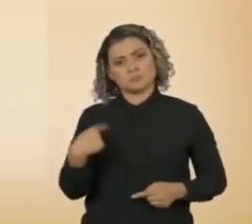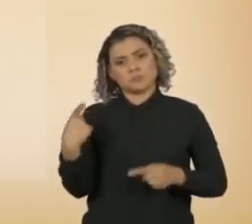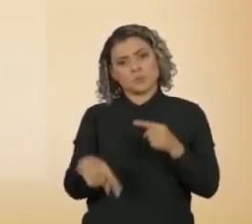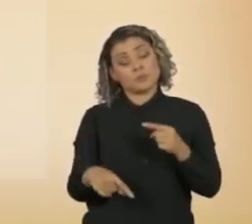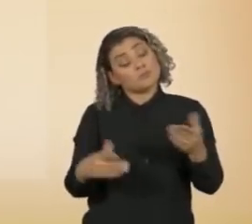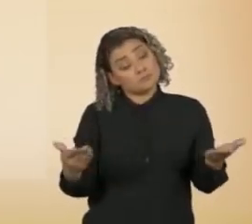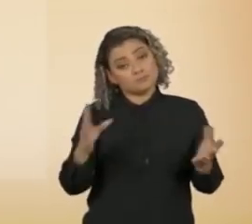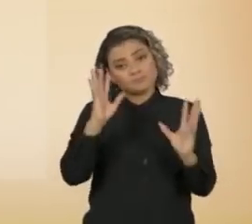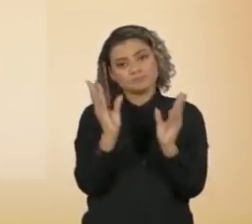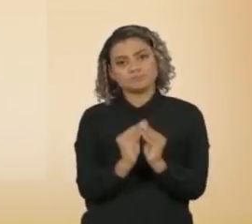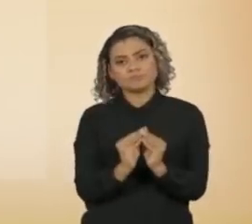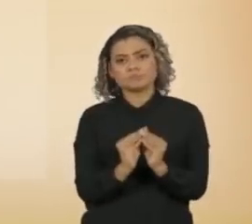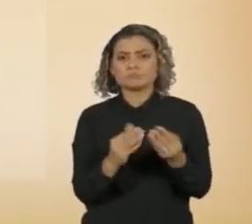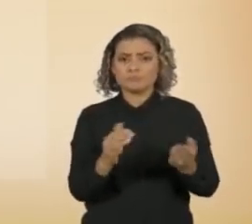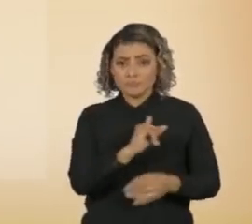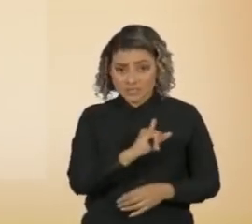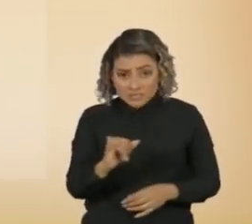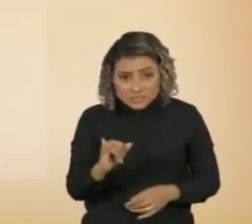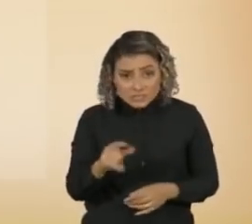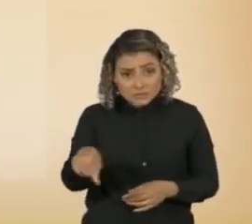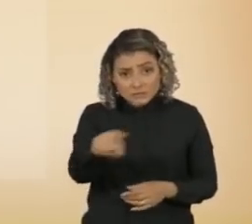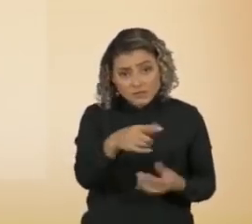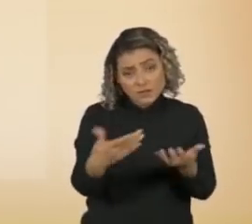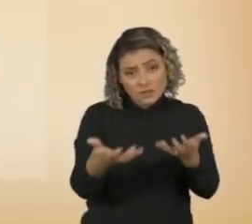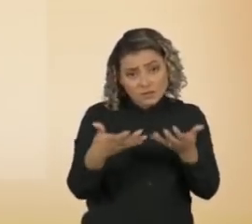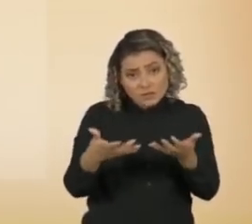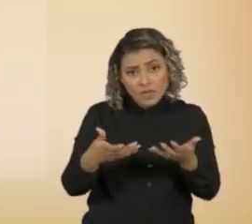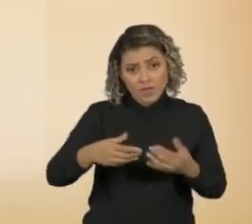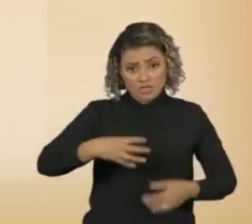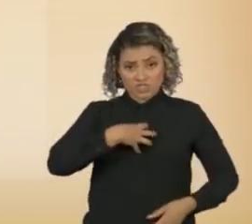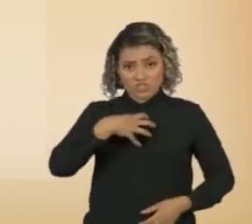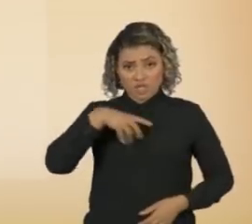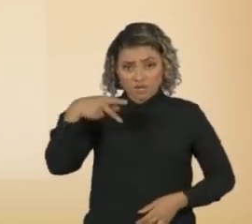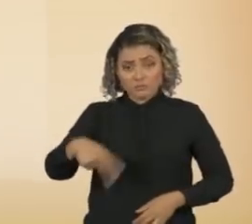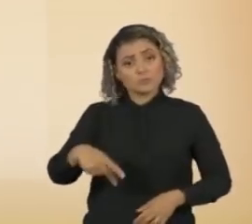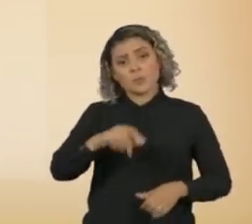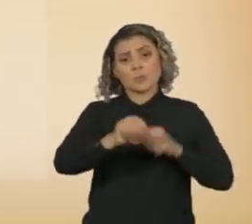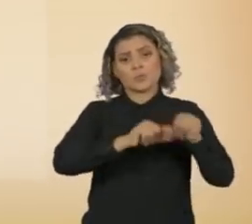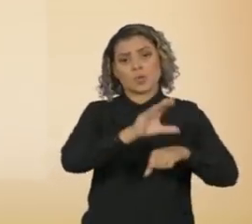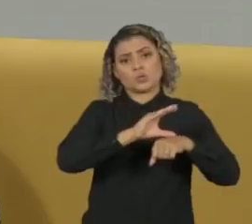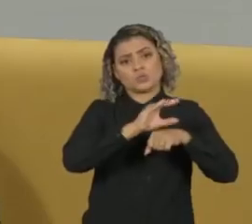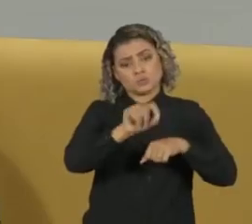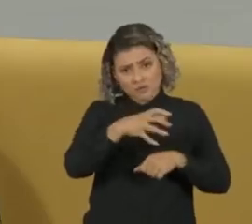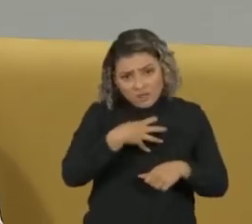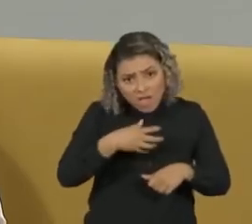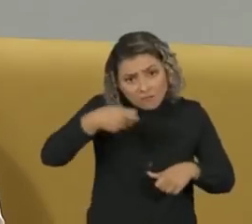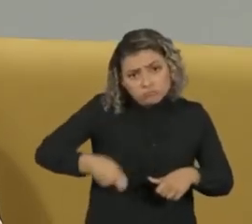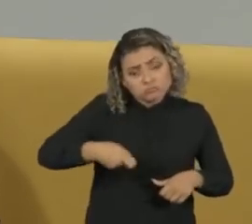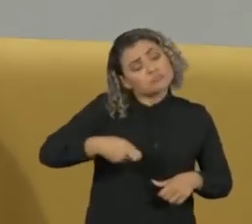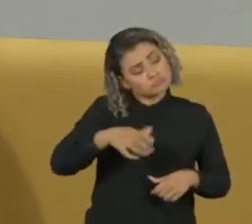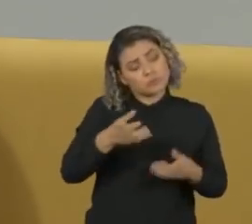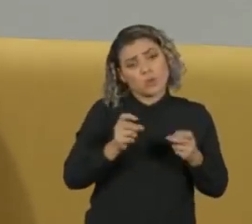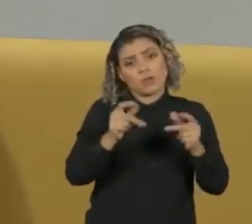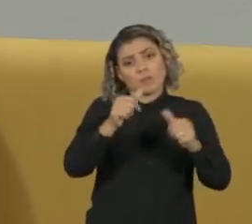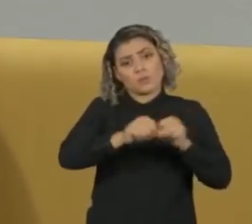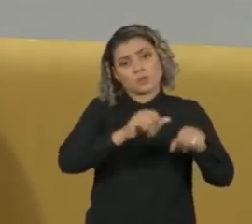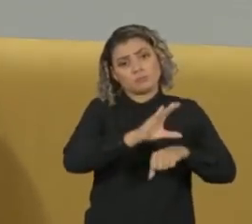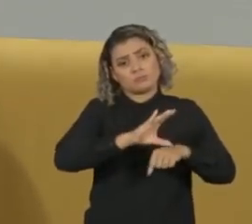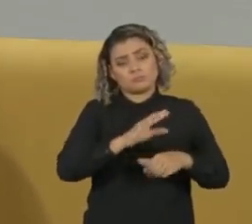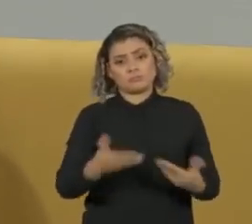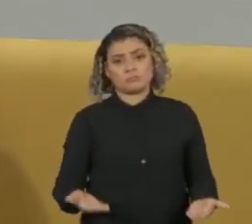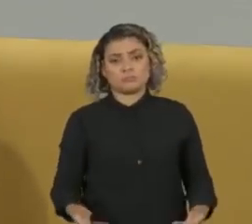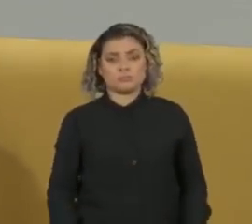E concluiu: se desejam o parlamentarismo, mudem a Constituição. Agora a gente segue falando